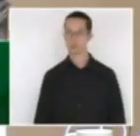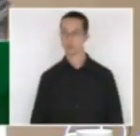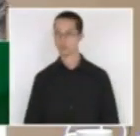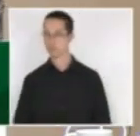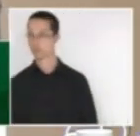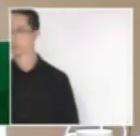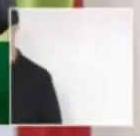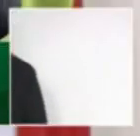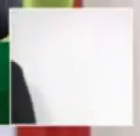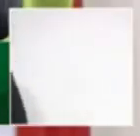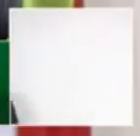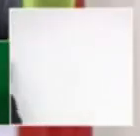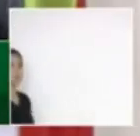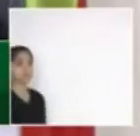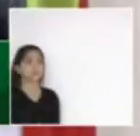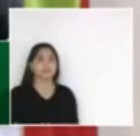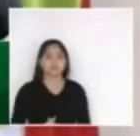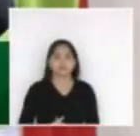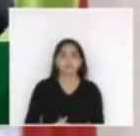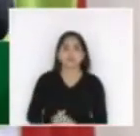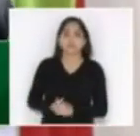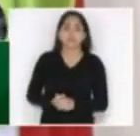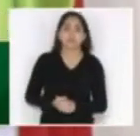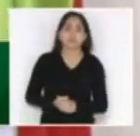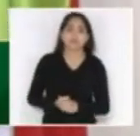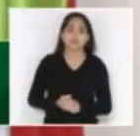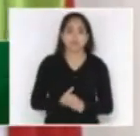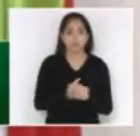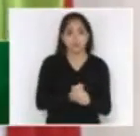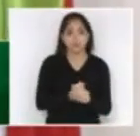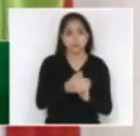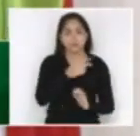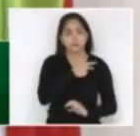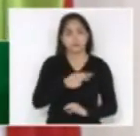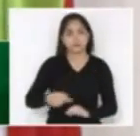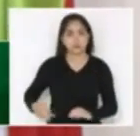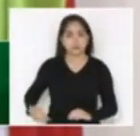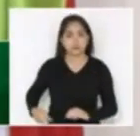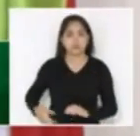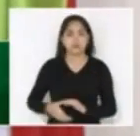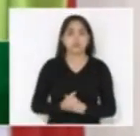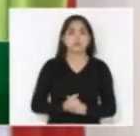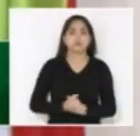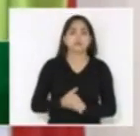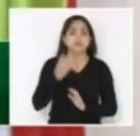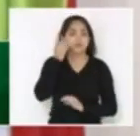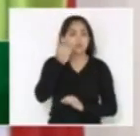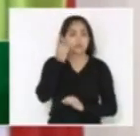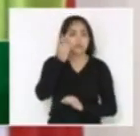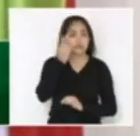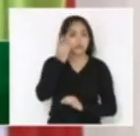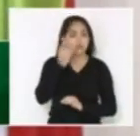Senhor presidente, senhores deputados, cumprimentar a todos que nos acompanham. Eu vou usar só parte do